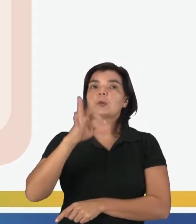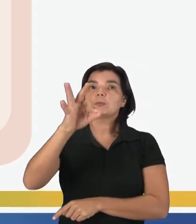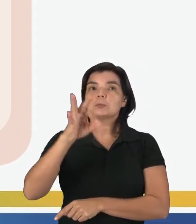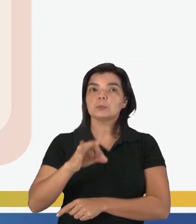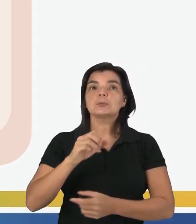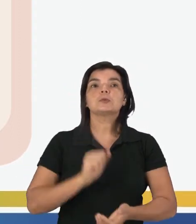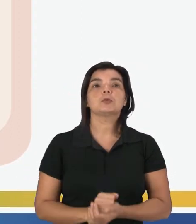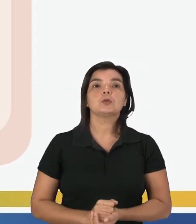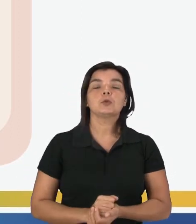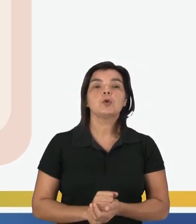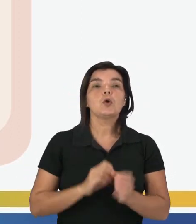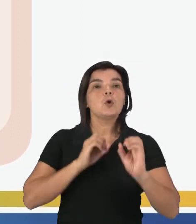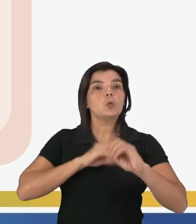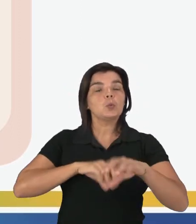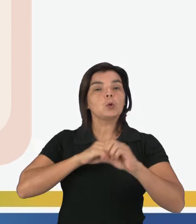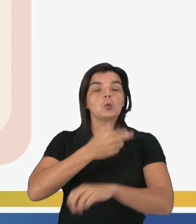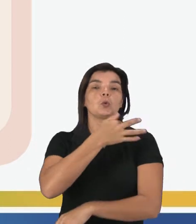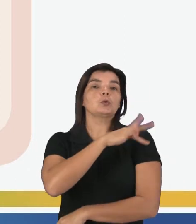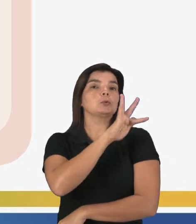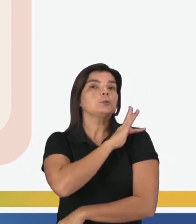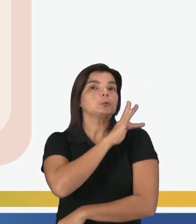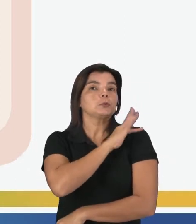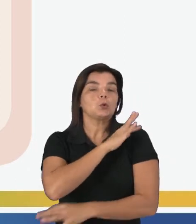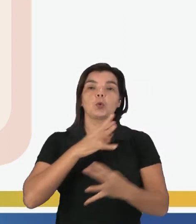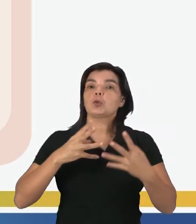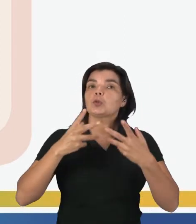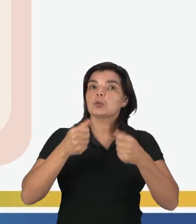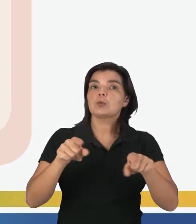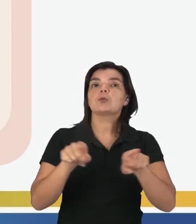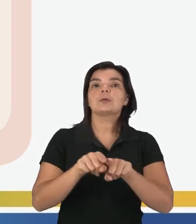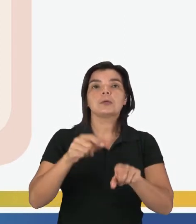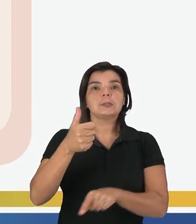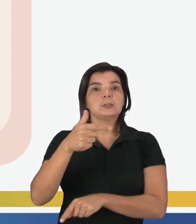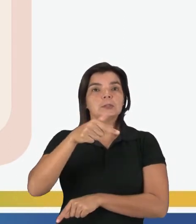27,4% e o ensino superior completo